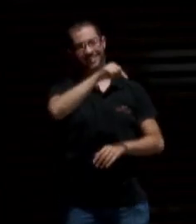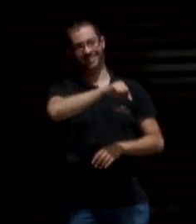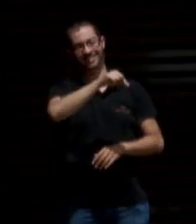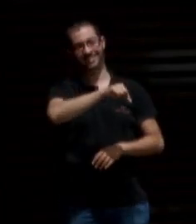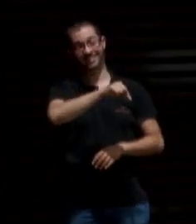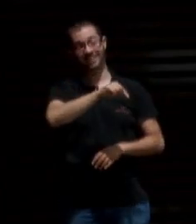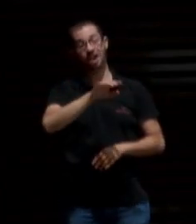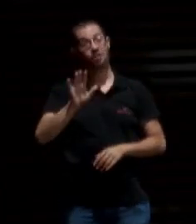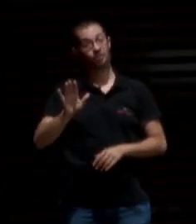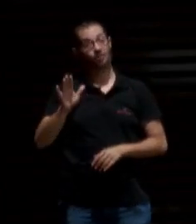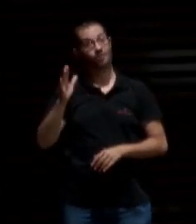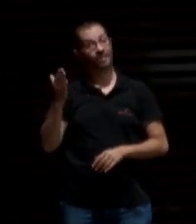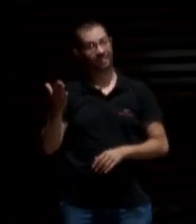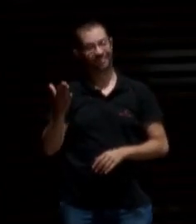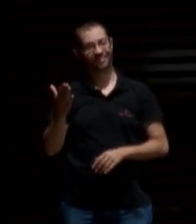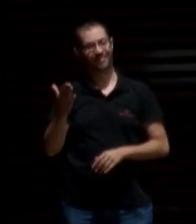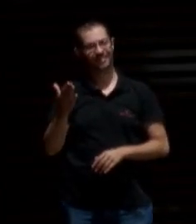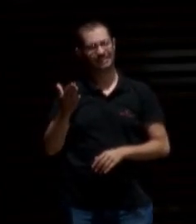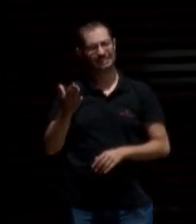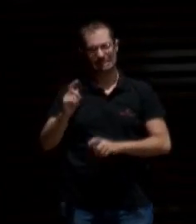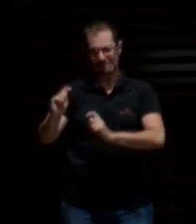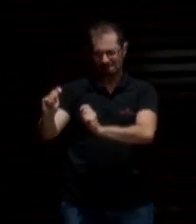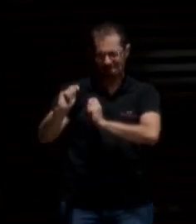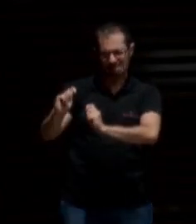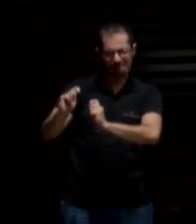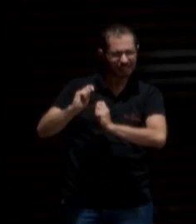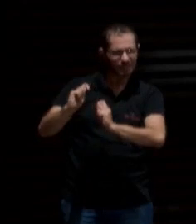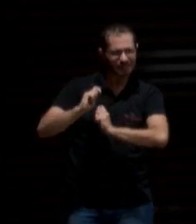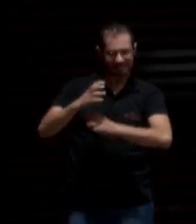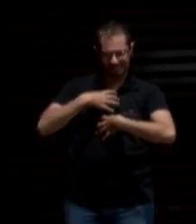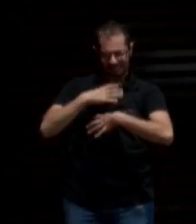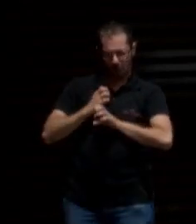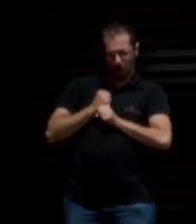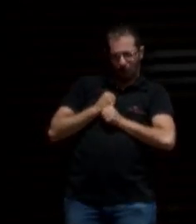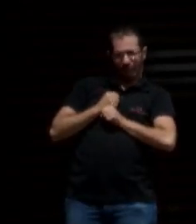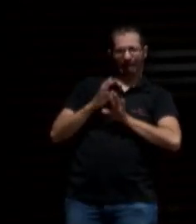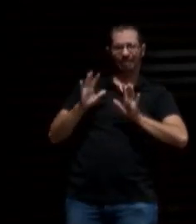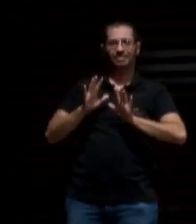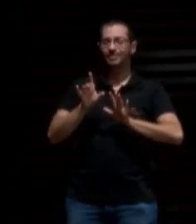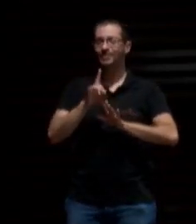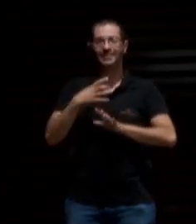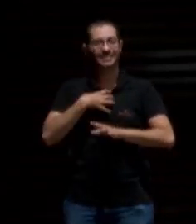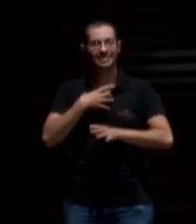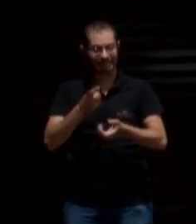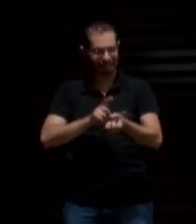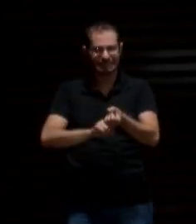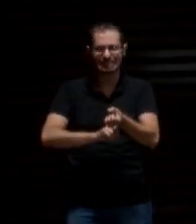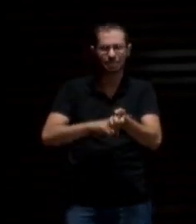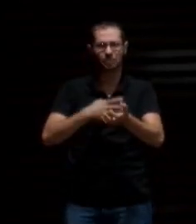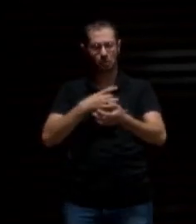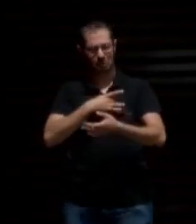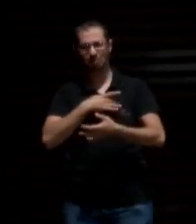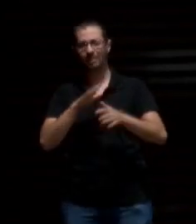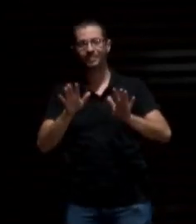Quando, amados, a perseguição apertar conosco, não precisa se desesperar, porque não é a tua força que vai sustentar, é